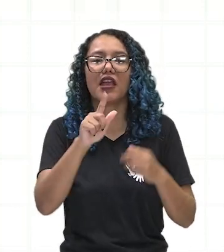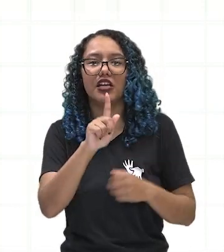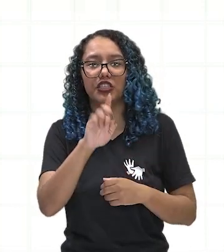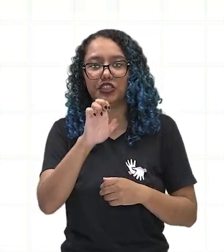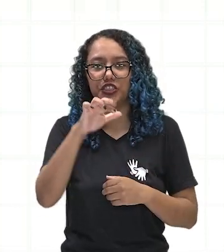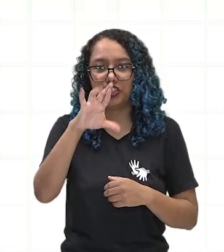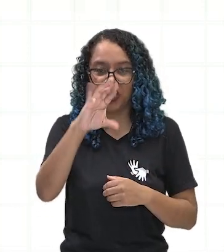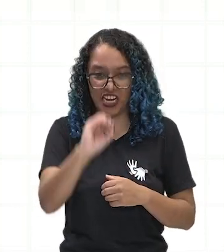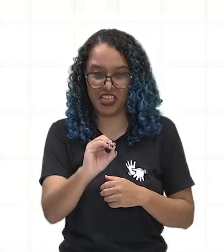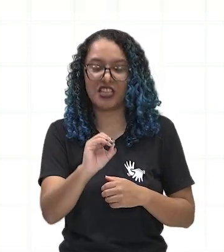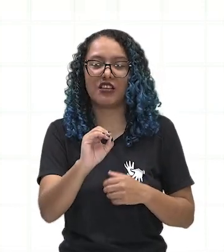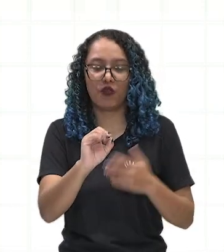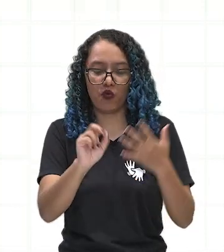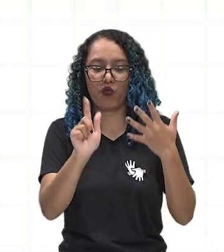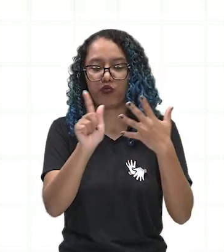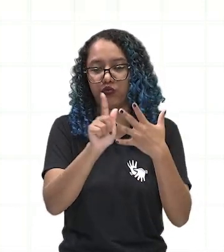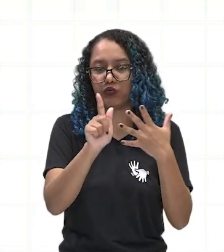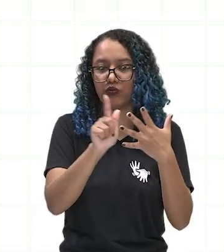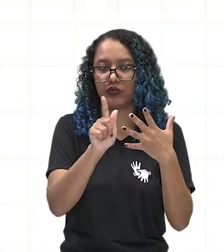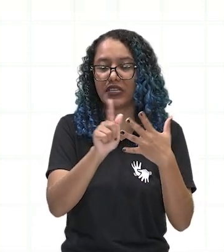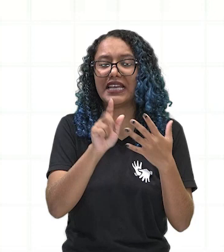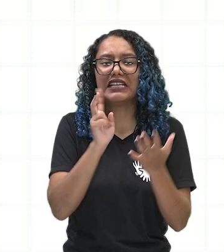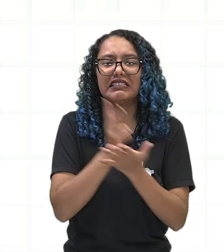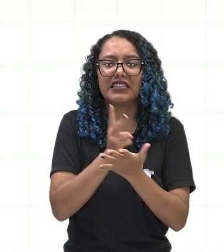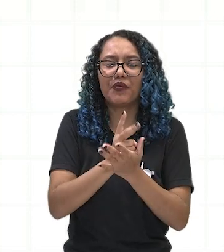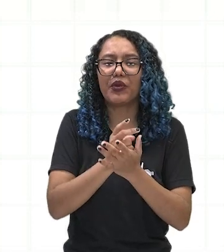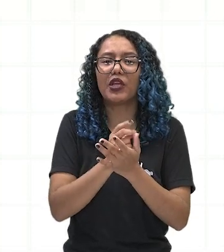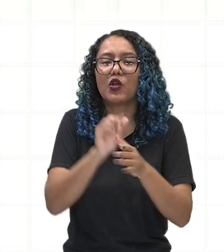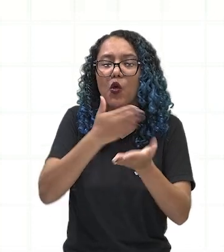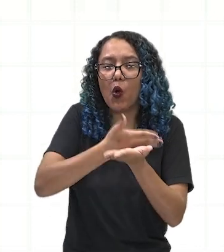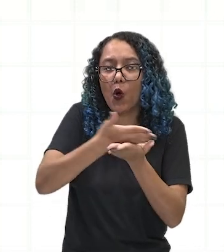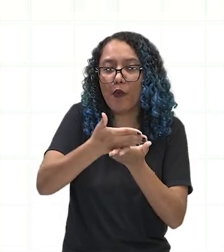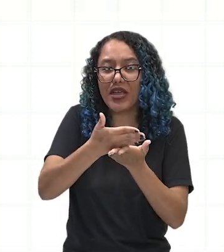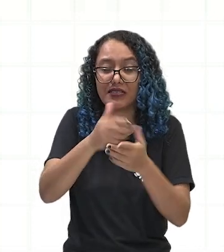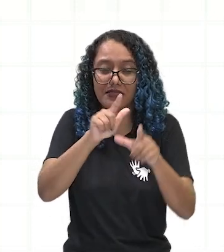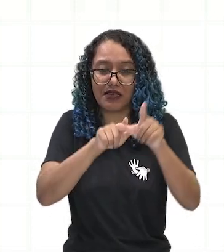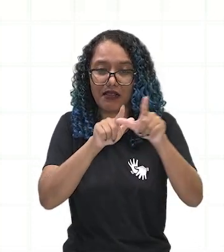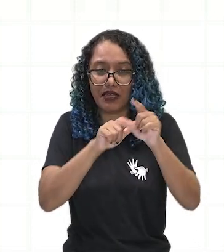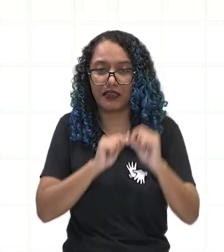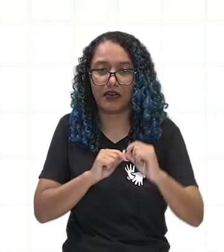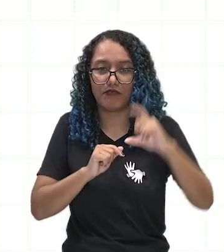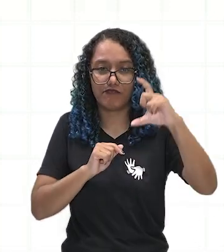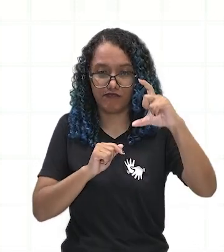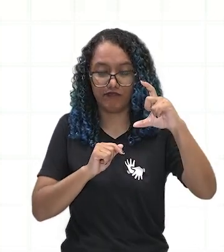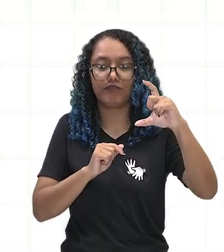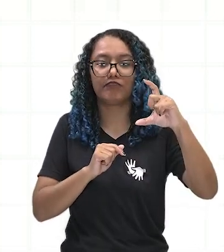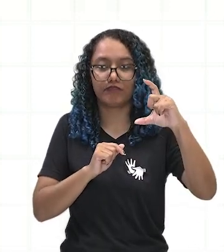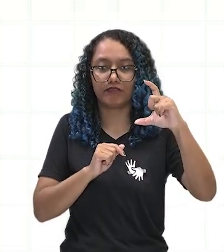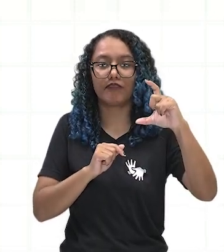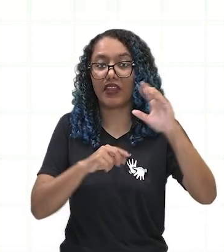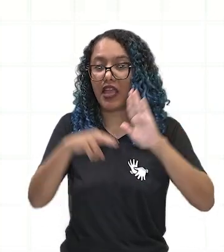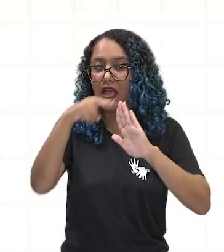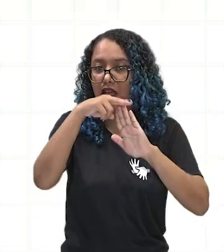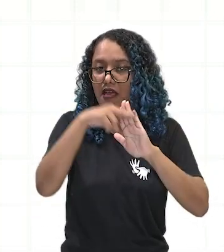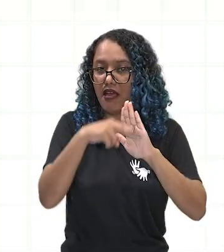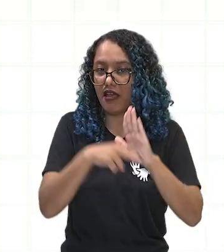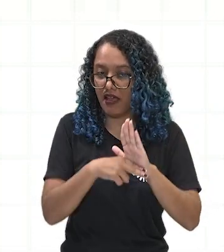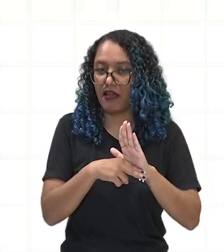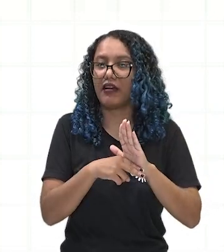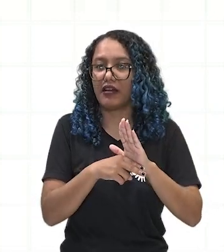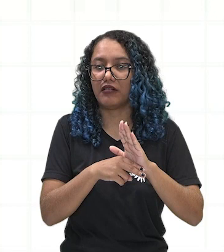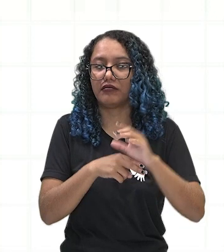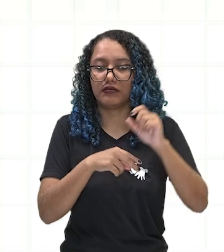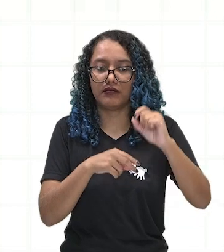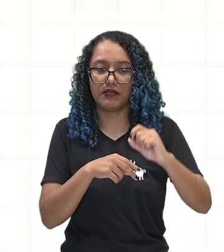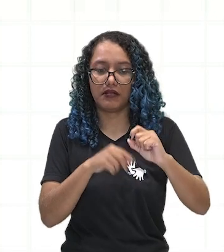deve começar com uma letra maiúscula. Então, uma das regrinhas aí para a escrita do nome científico é que você coloque